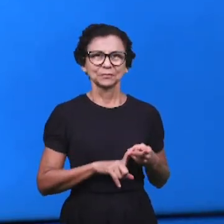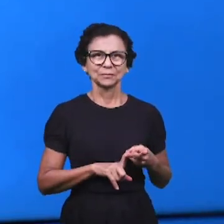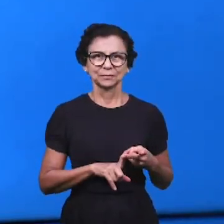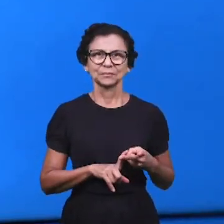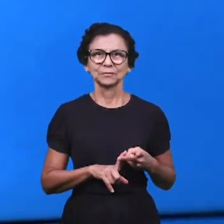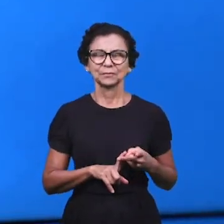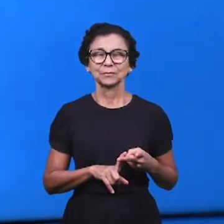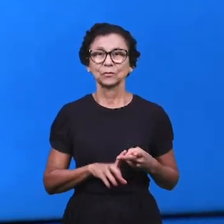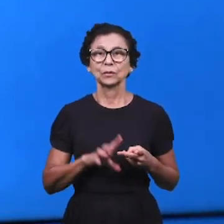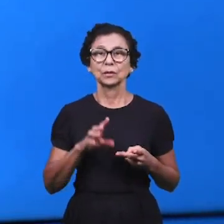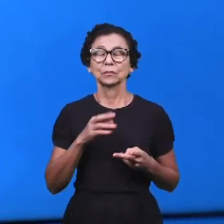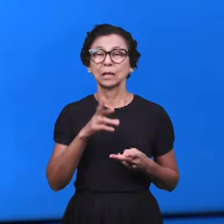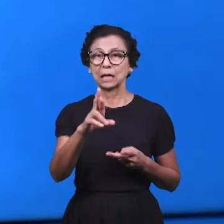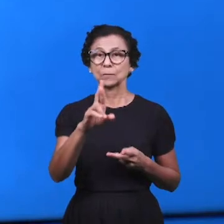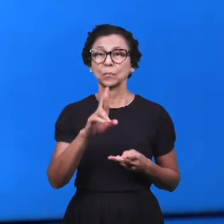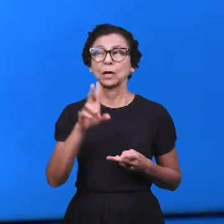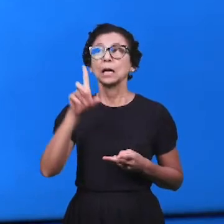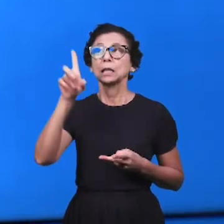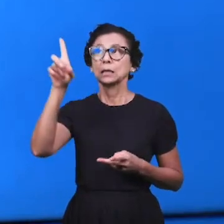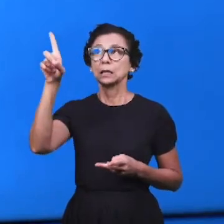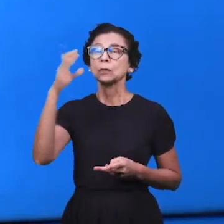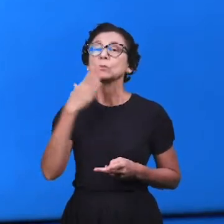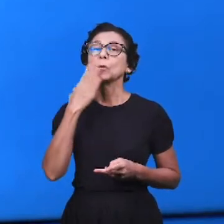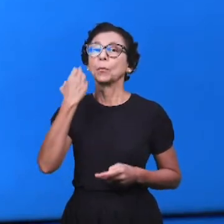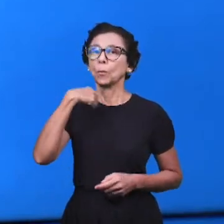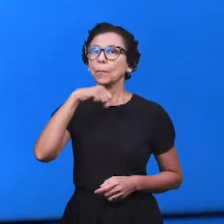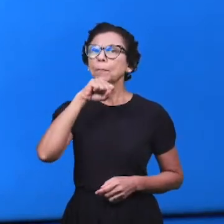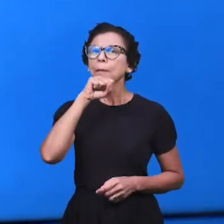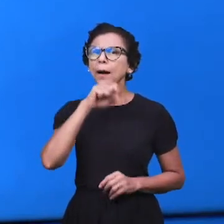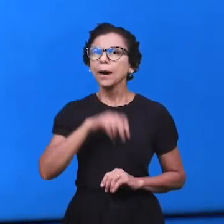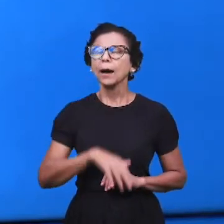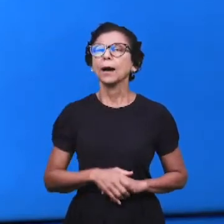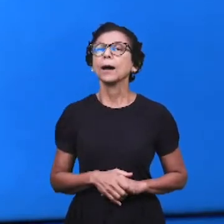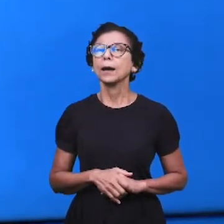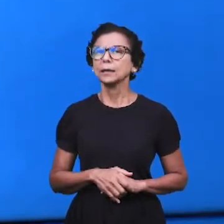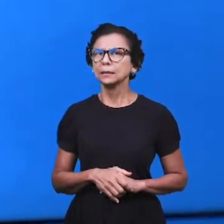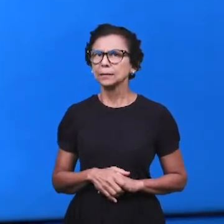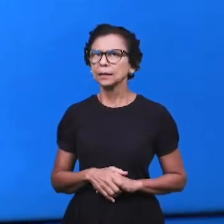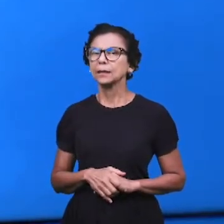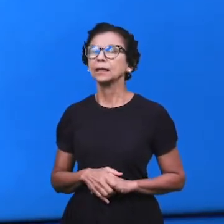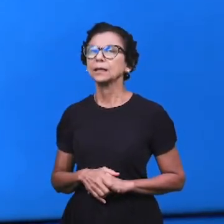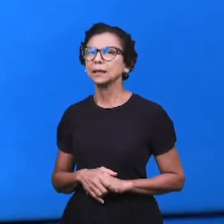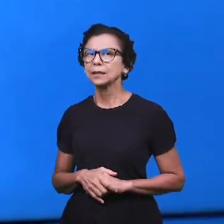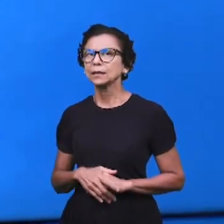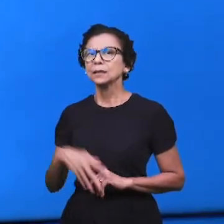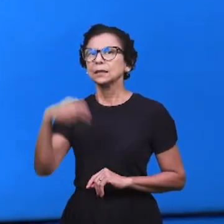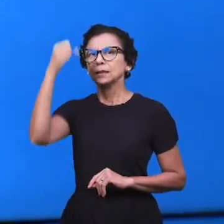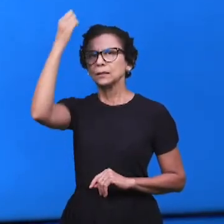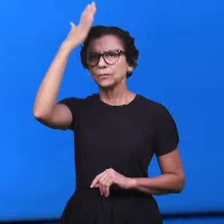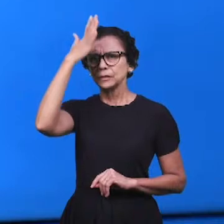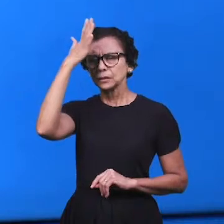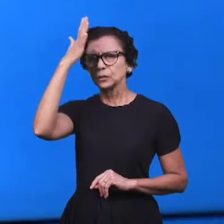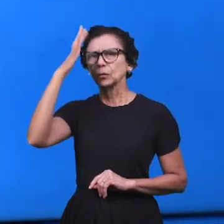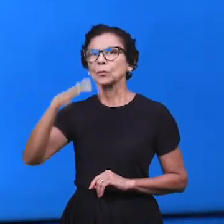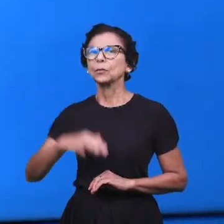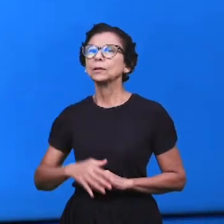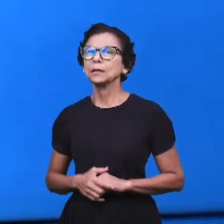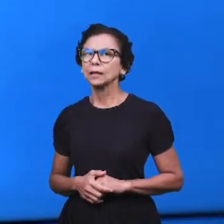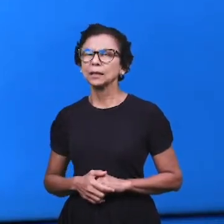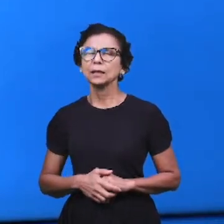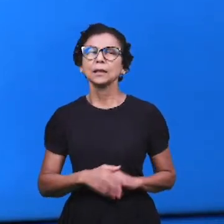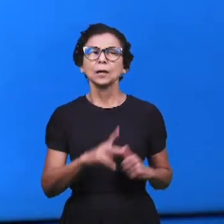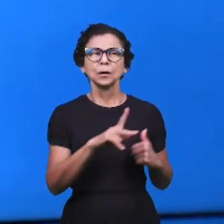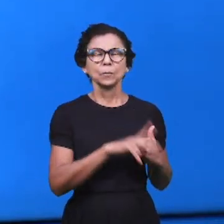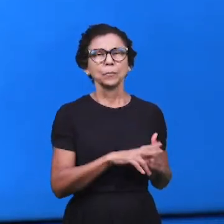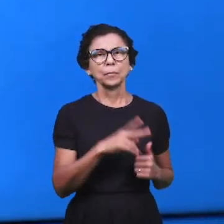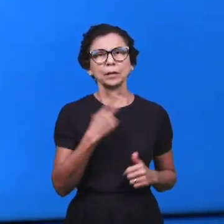bem que foi Deus Pai, né? Que deu ali a revelação, como o Senhor Jesus falou, né? Para Pedro, disse, não foi a carne nem